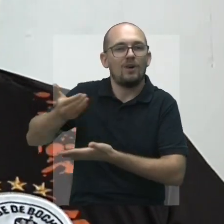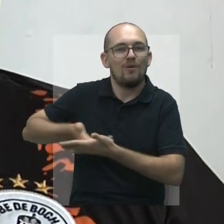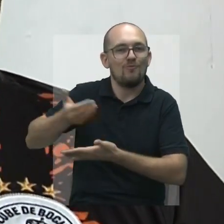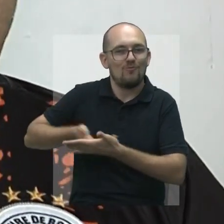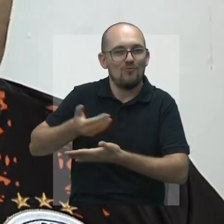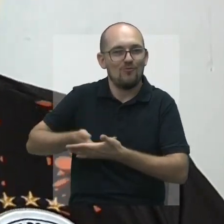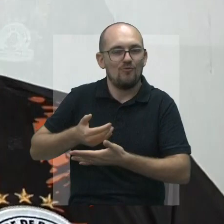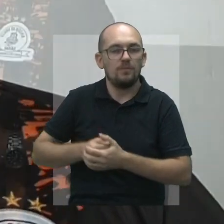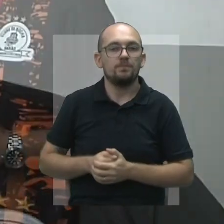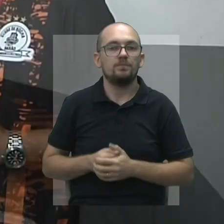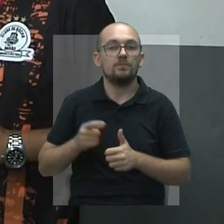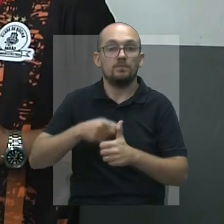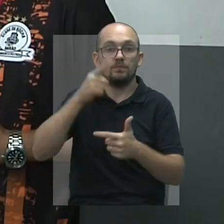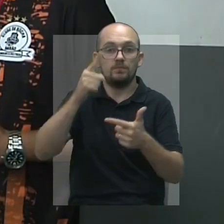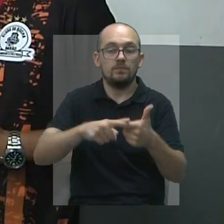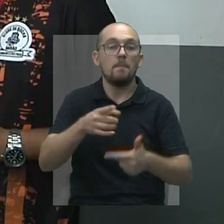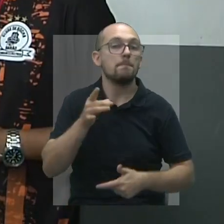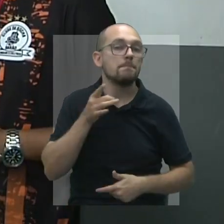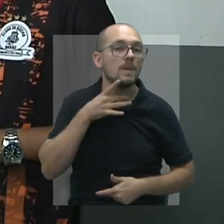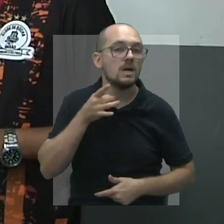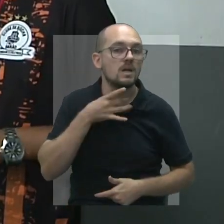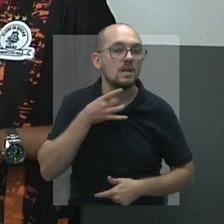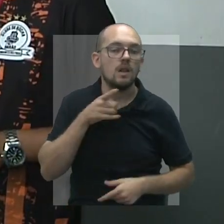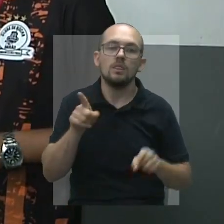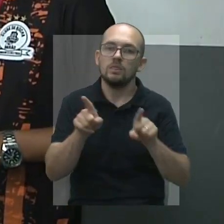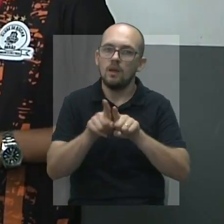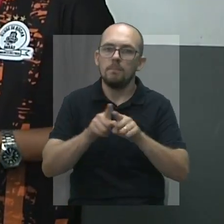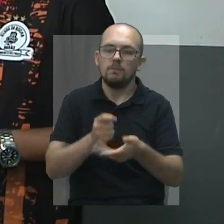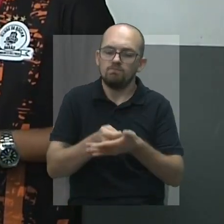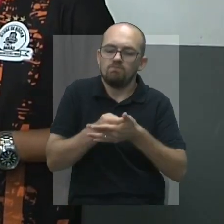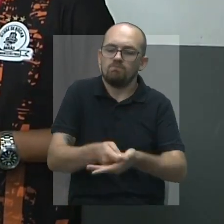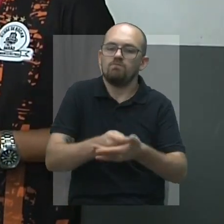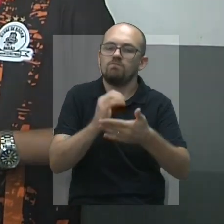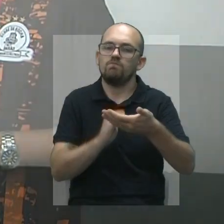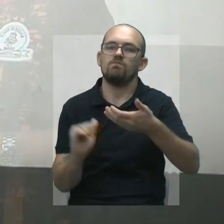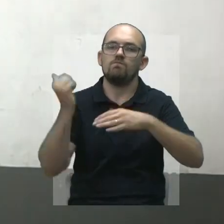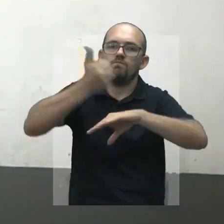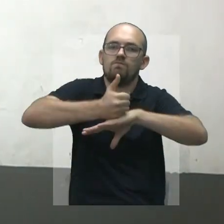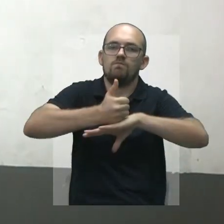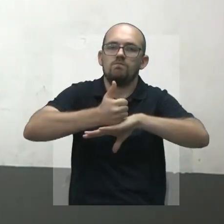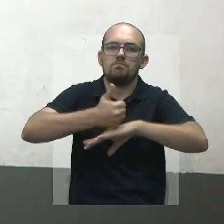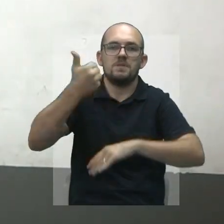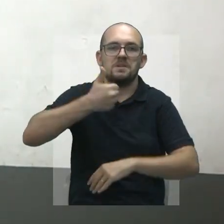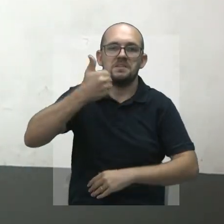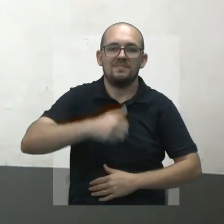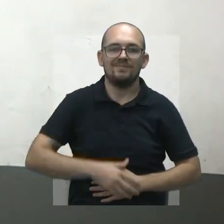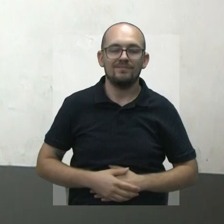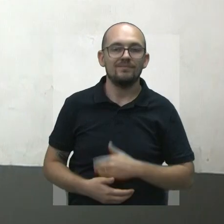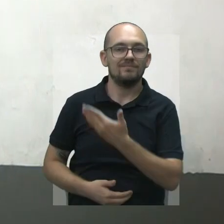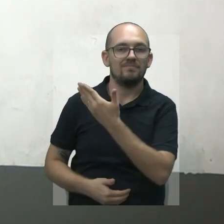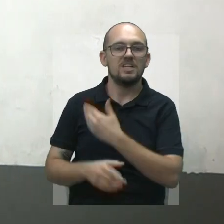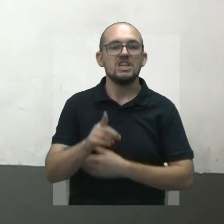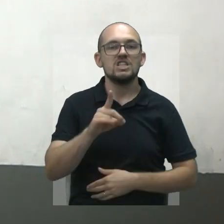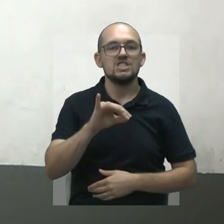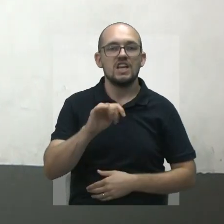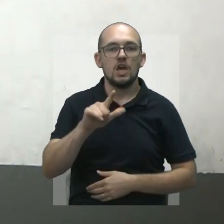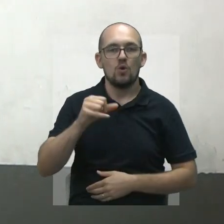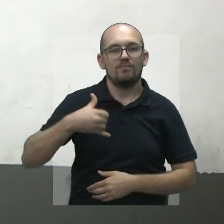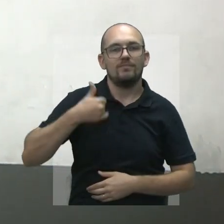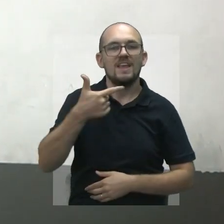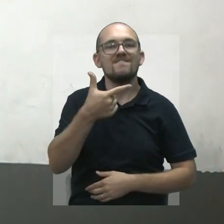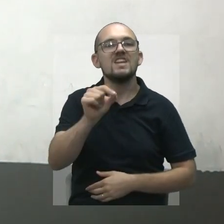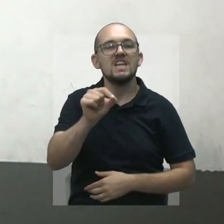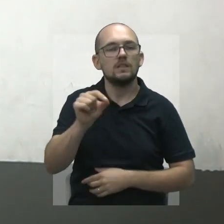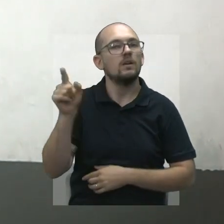Jogos Abertos de Marília, os atletas jauenses se mantiveram no topo. O Diego Leonardo da Silva, de 20 anos de idade, é